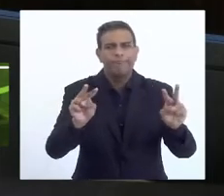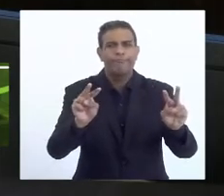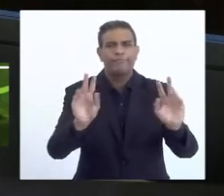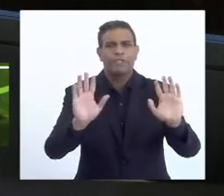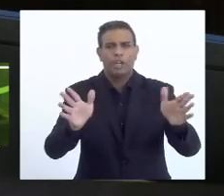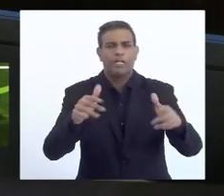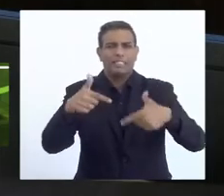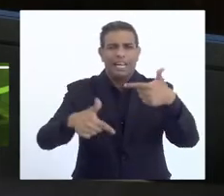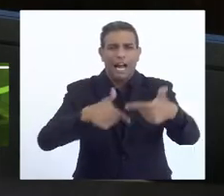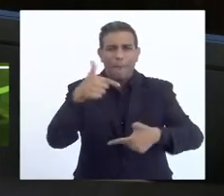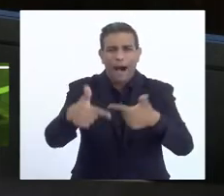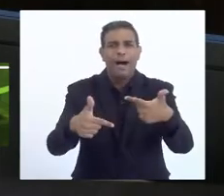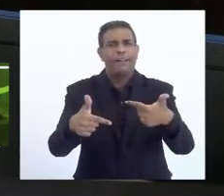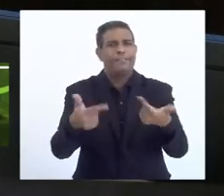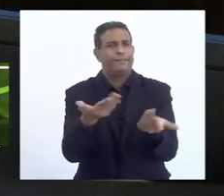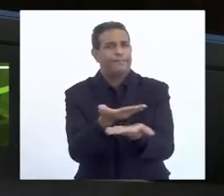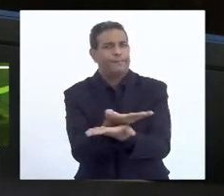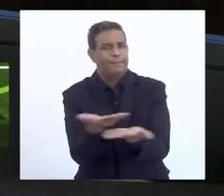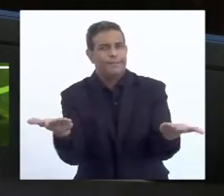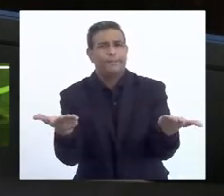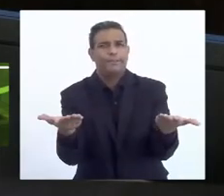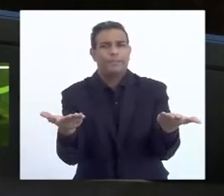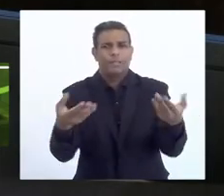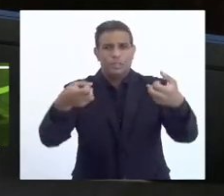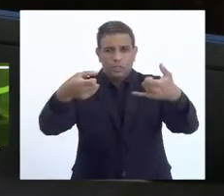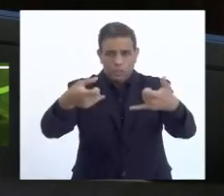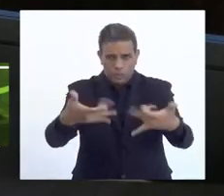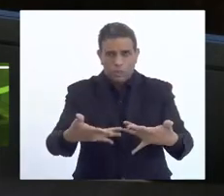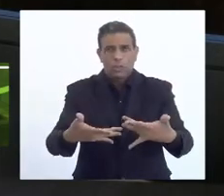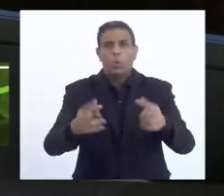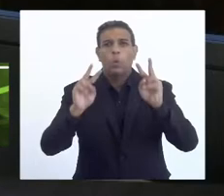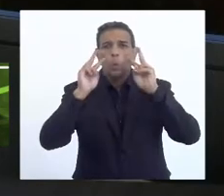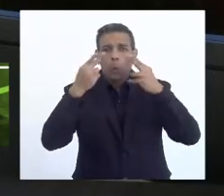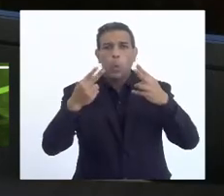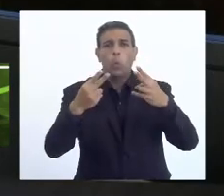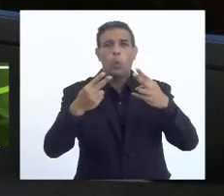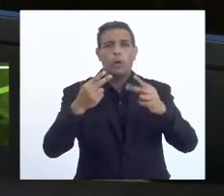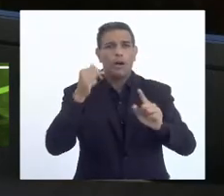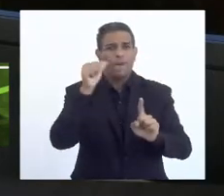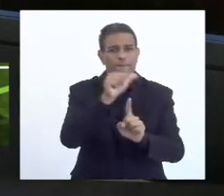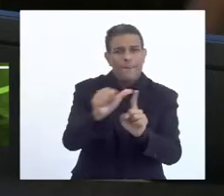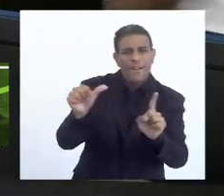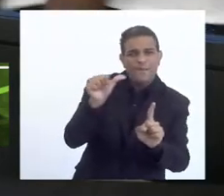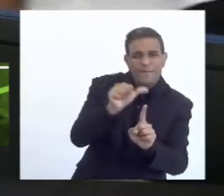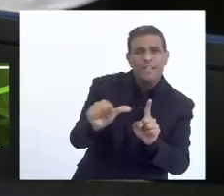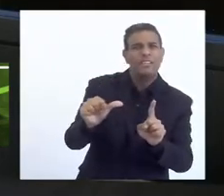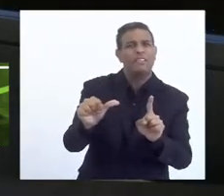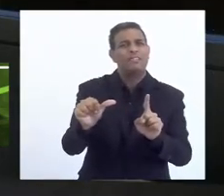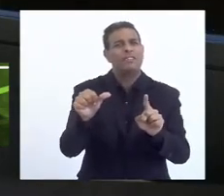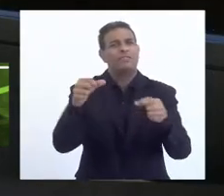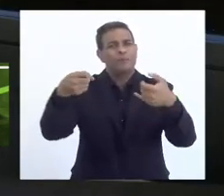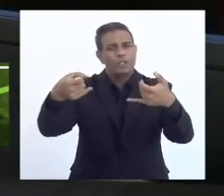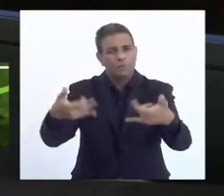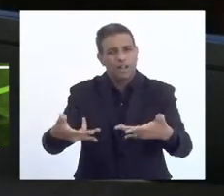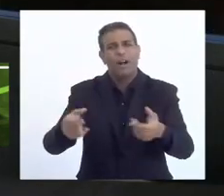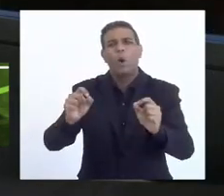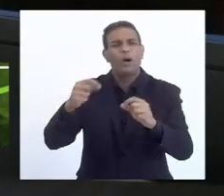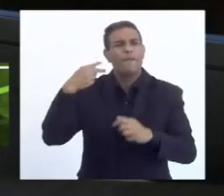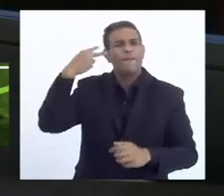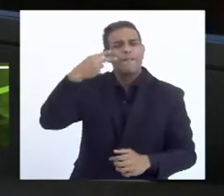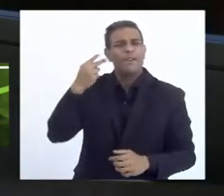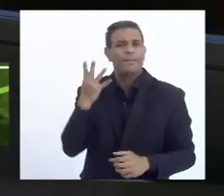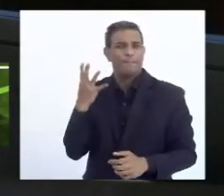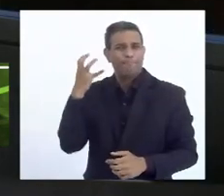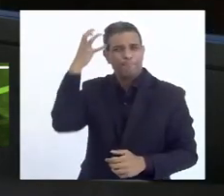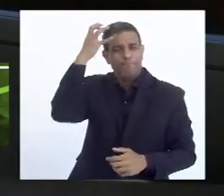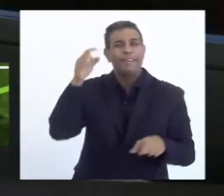linha de frente, e quando eu estou trazendo o conceito de feminicídio político, eu estou falando de Marielle Franco, mas eu também